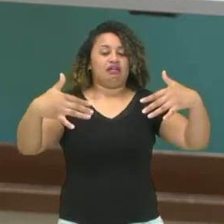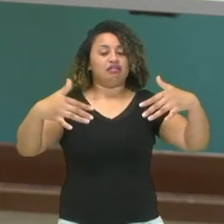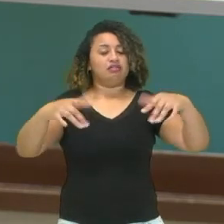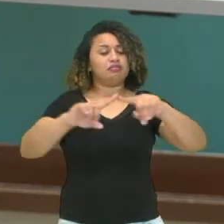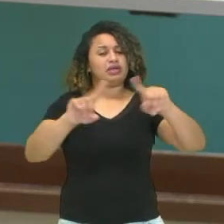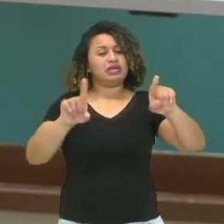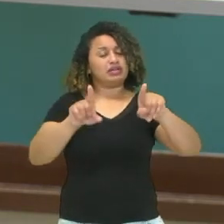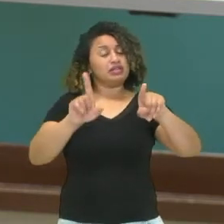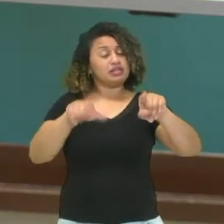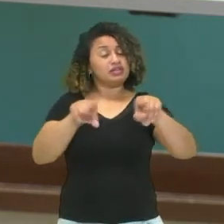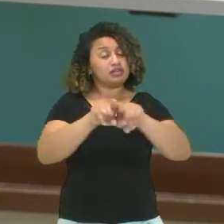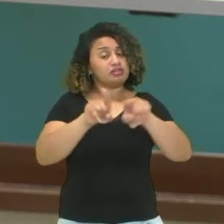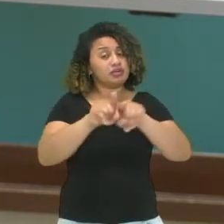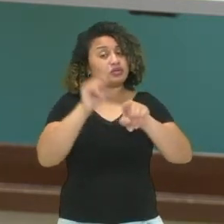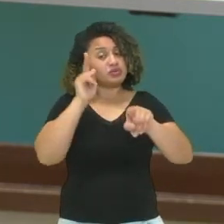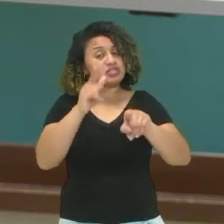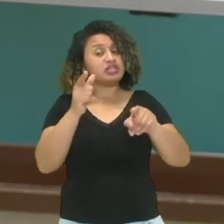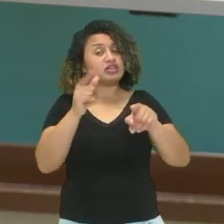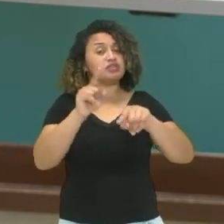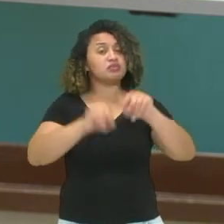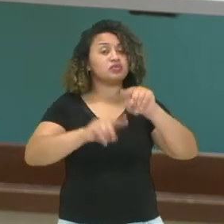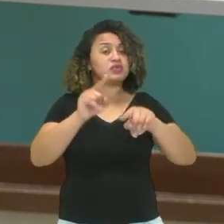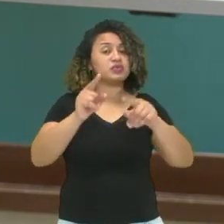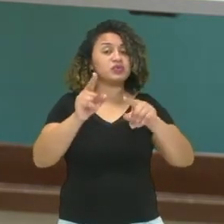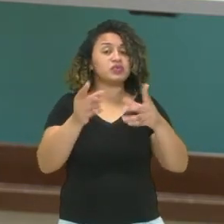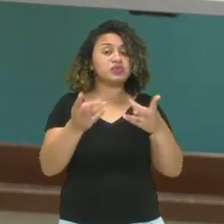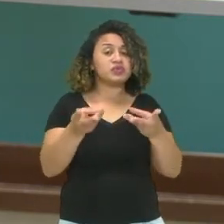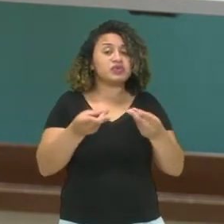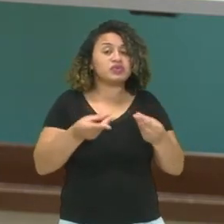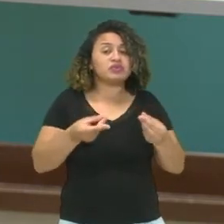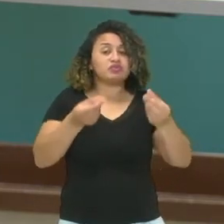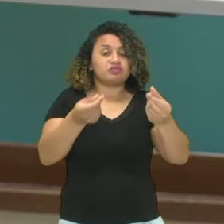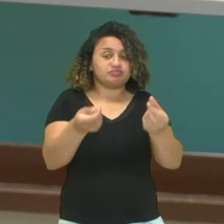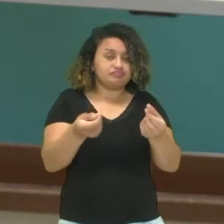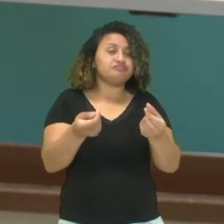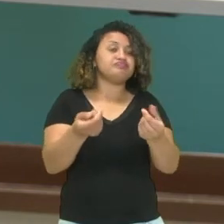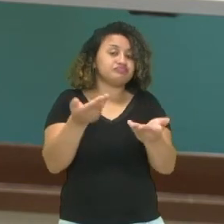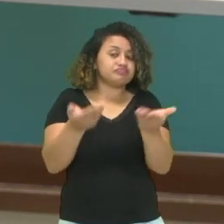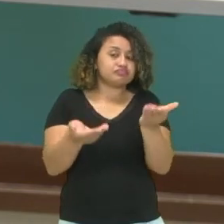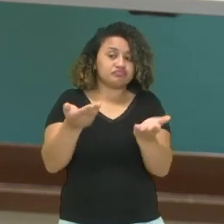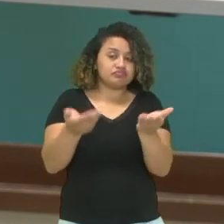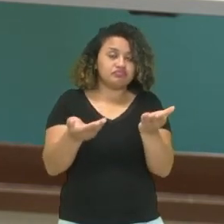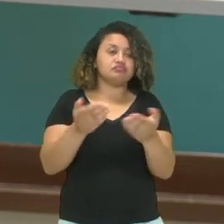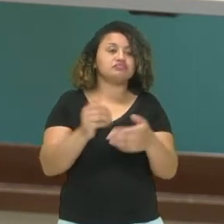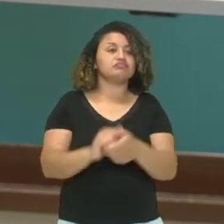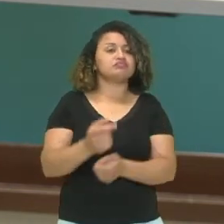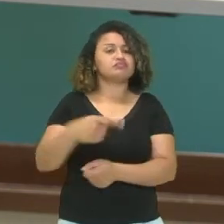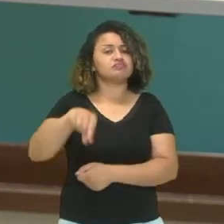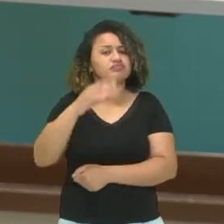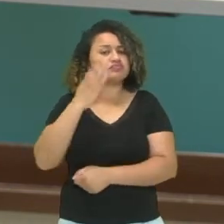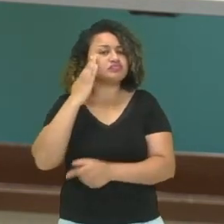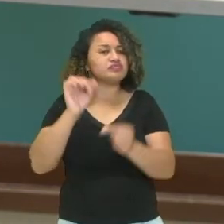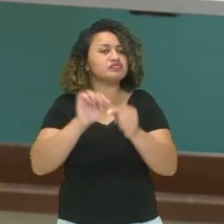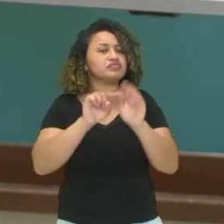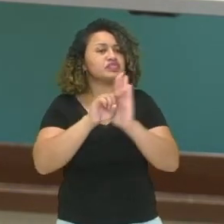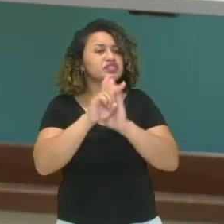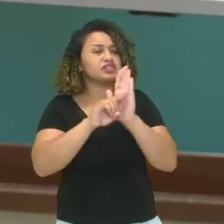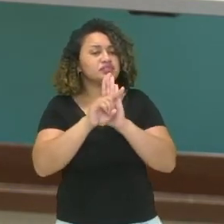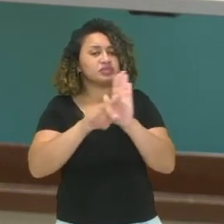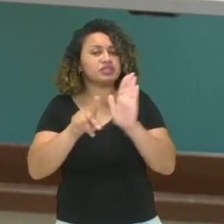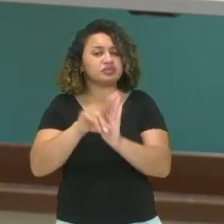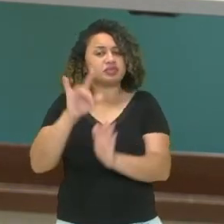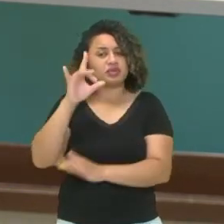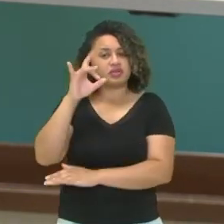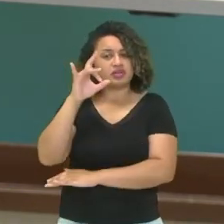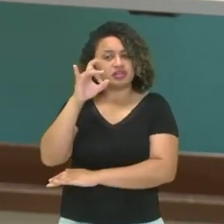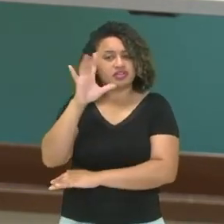produto de qualidade, né? Elas vão conseguir dosar a quantidade. Vocês sabem realizar uma pesquisa no Instagram? Vocês já fizeram uma pesquisinha